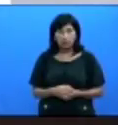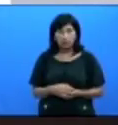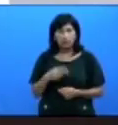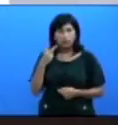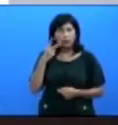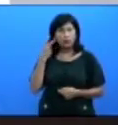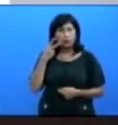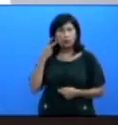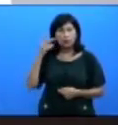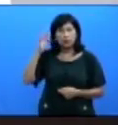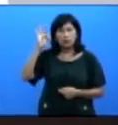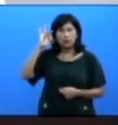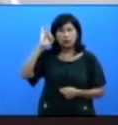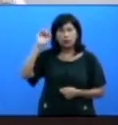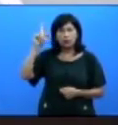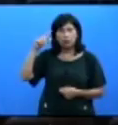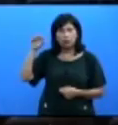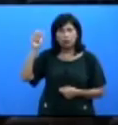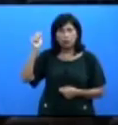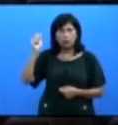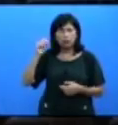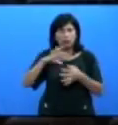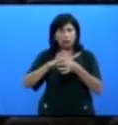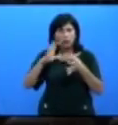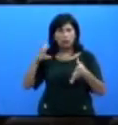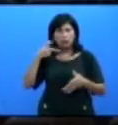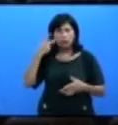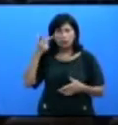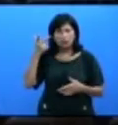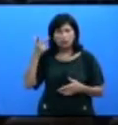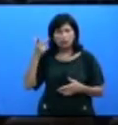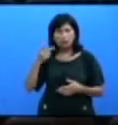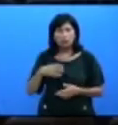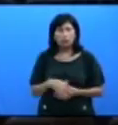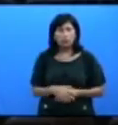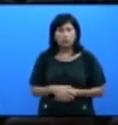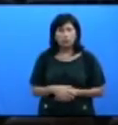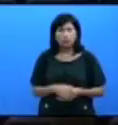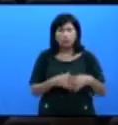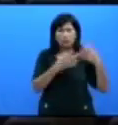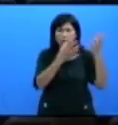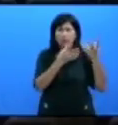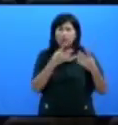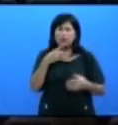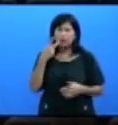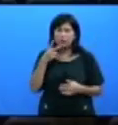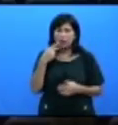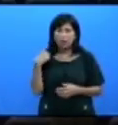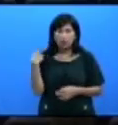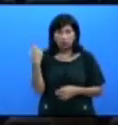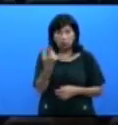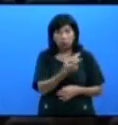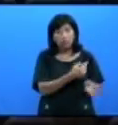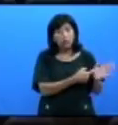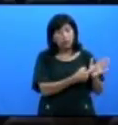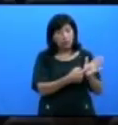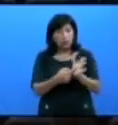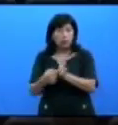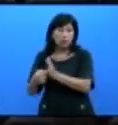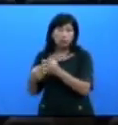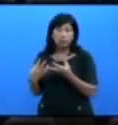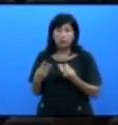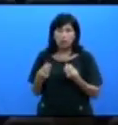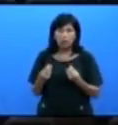Vereadora Tiesa, com a palavra. Bom, eu só gostaria de rapidamente dizer que a gente também apresentou várias